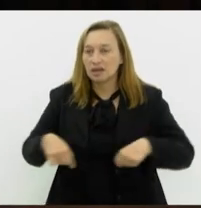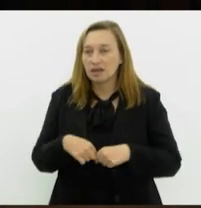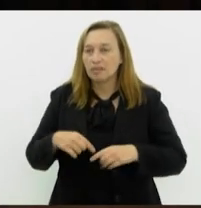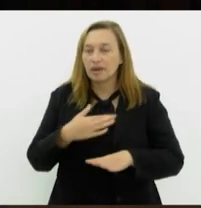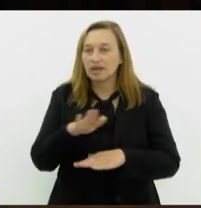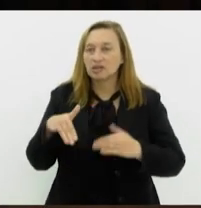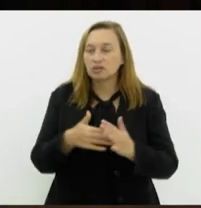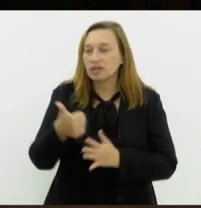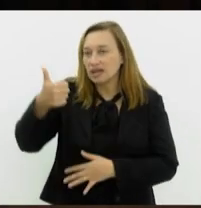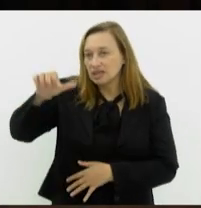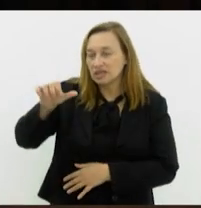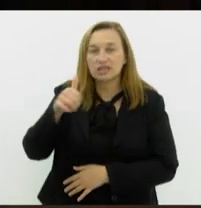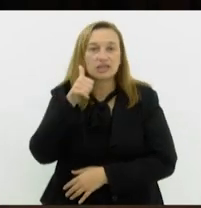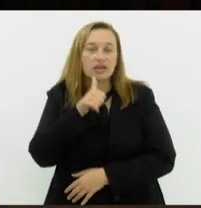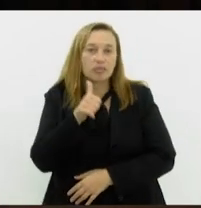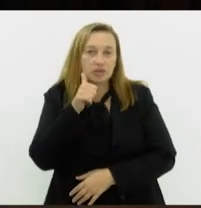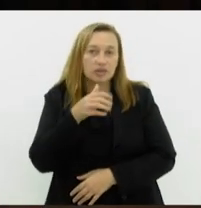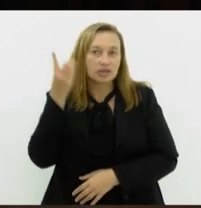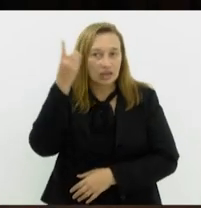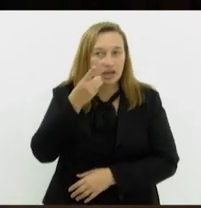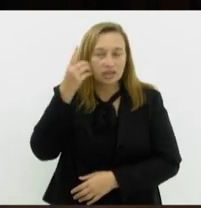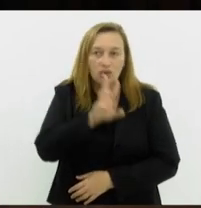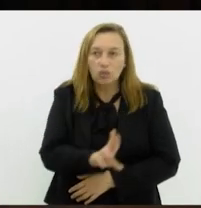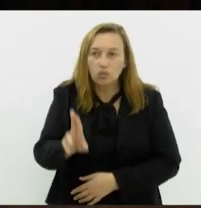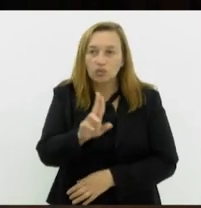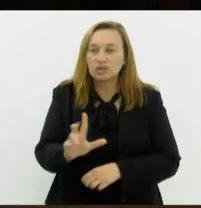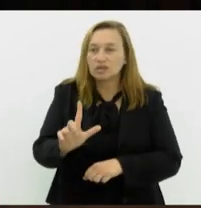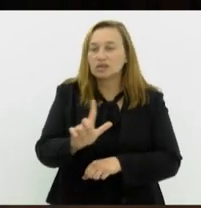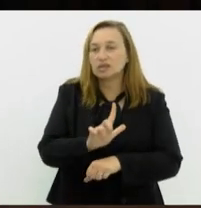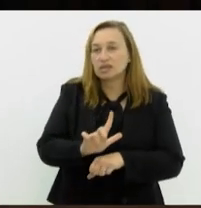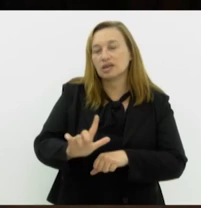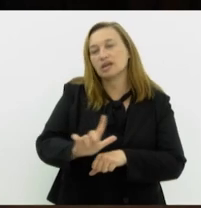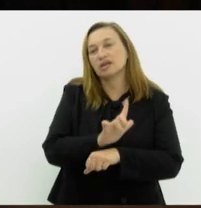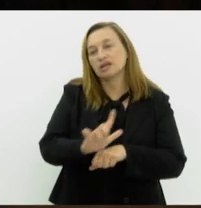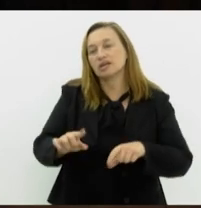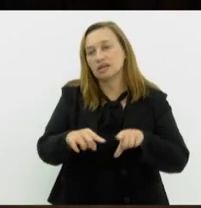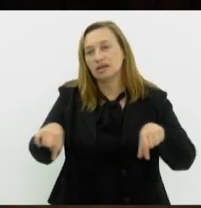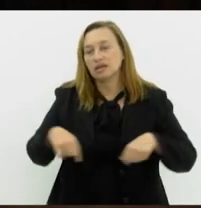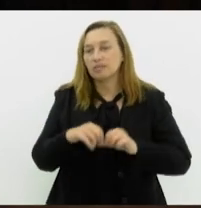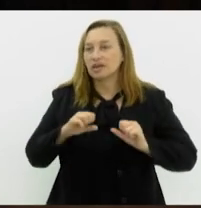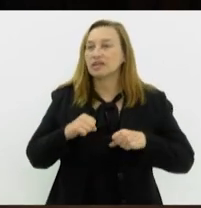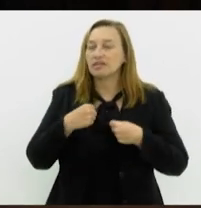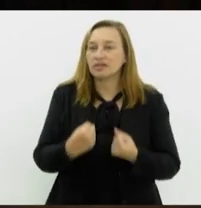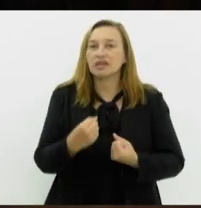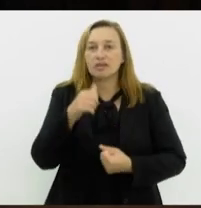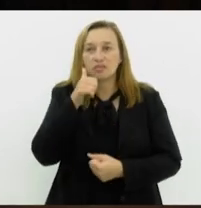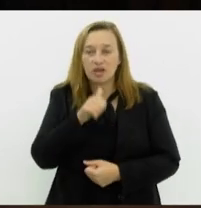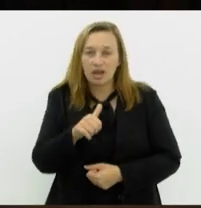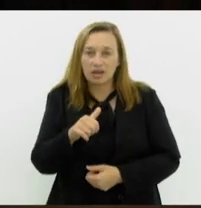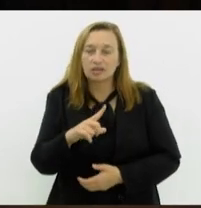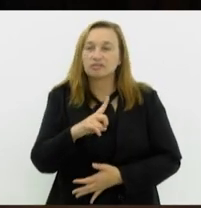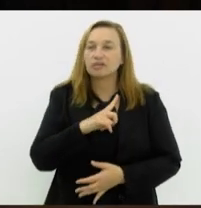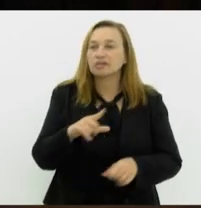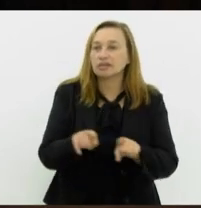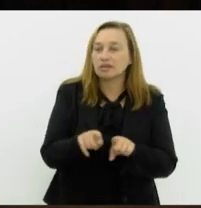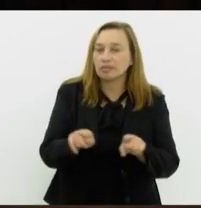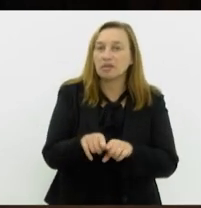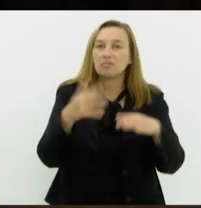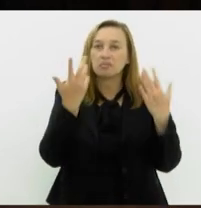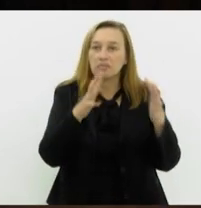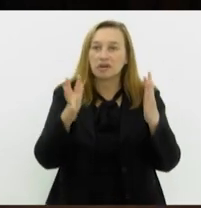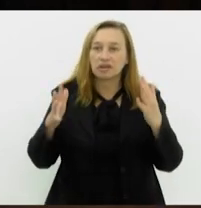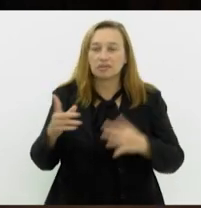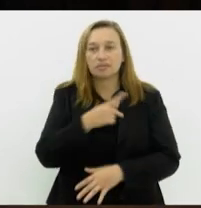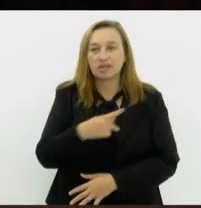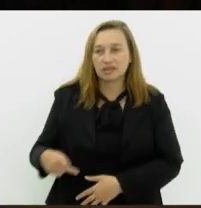15 deputadas, utilizem essa sala para que possa defender as mulheres, né? Então, temos que também parabenizar o